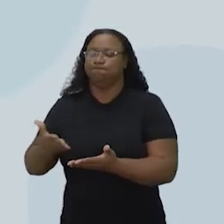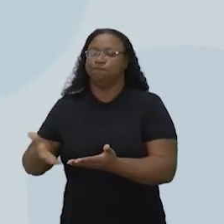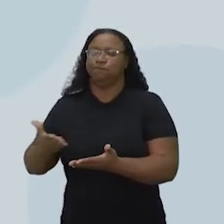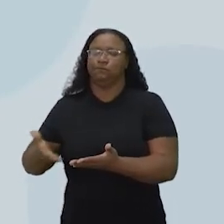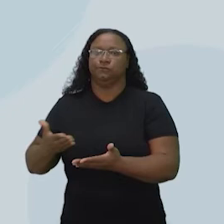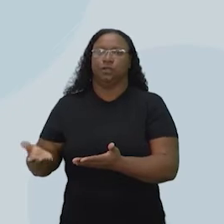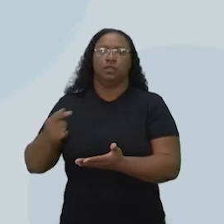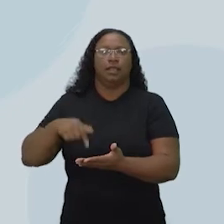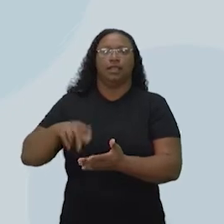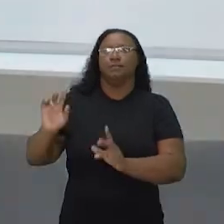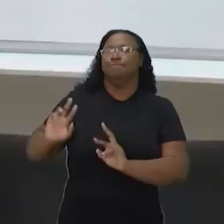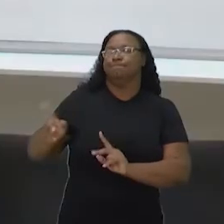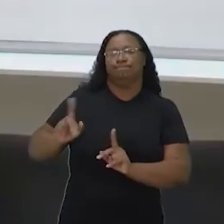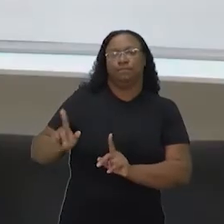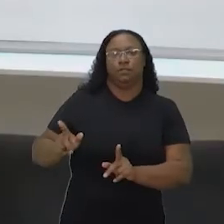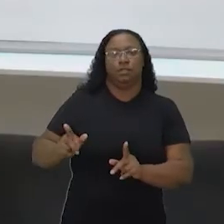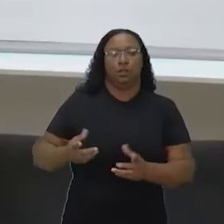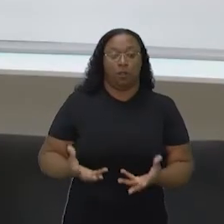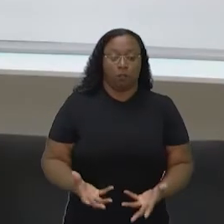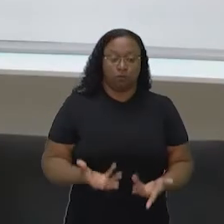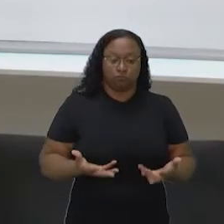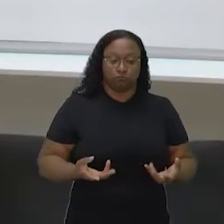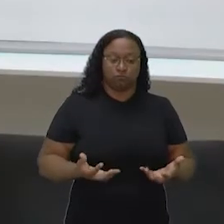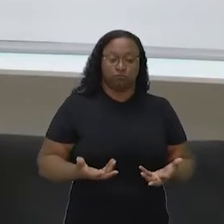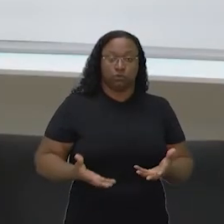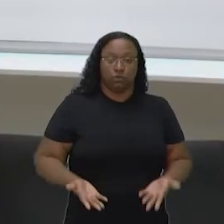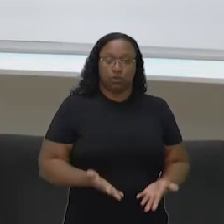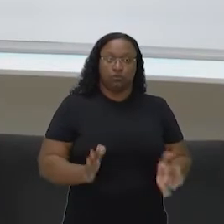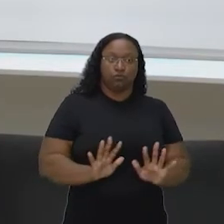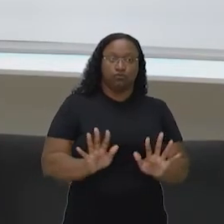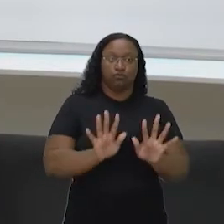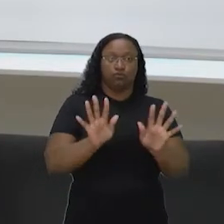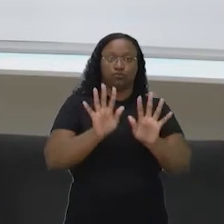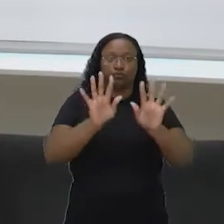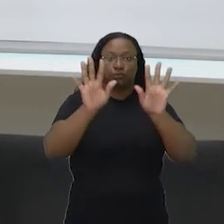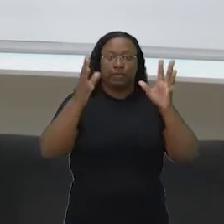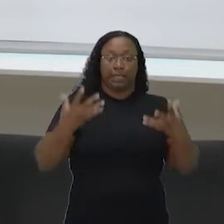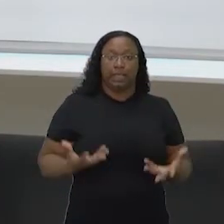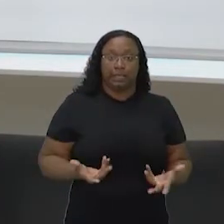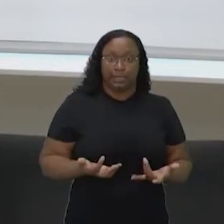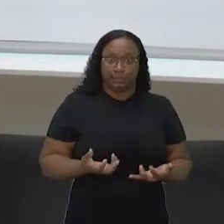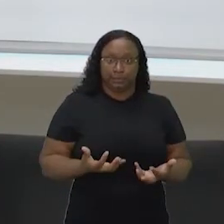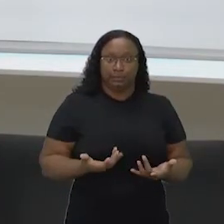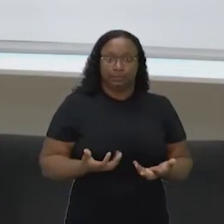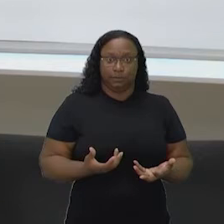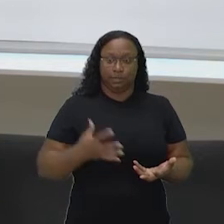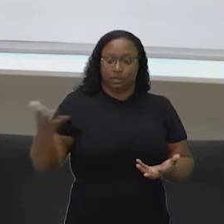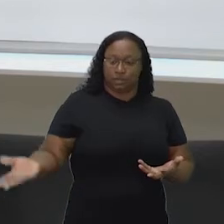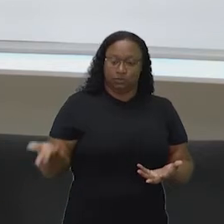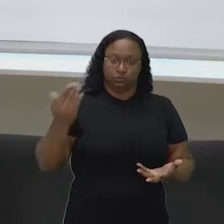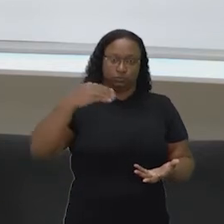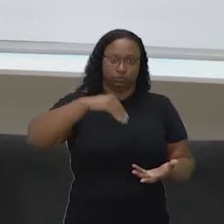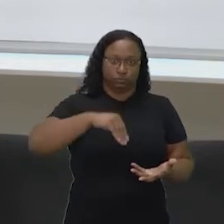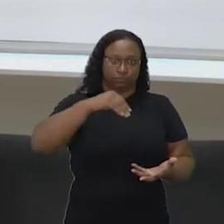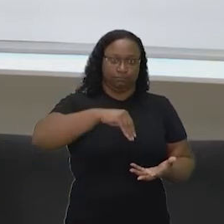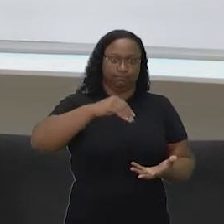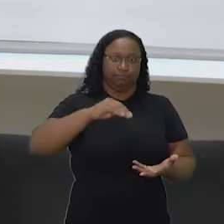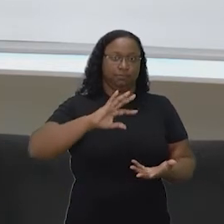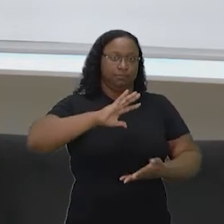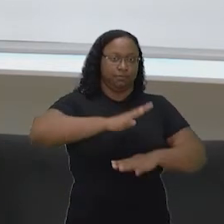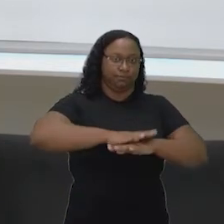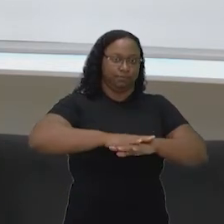não, aqui é termoquímica, né? Então você vai queimar uma biomassa para gerar um